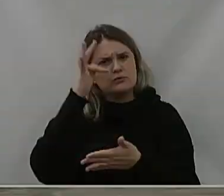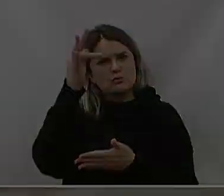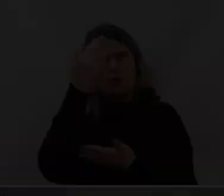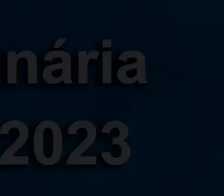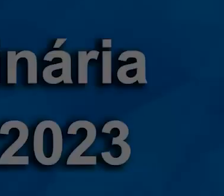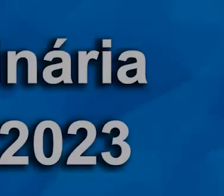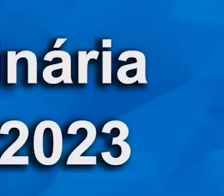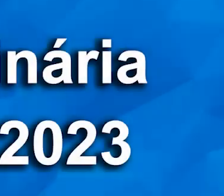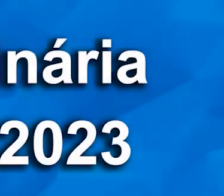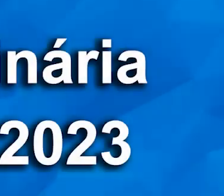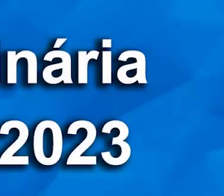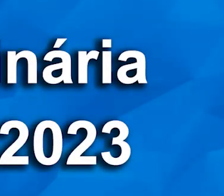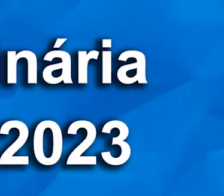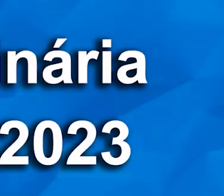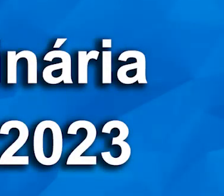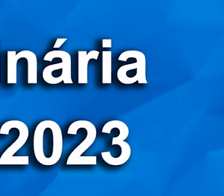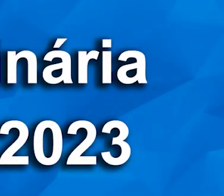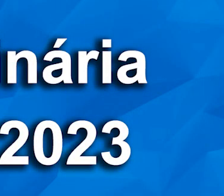Muito obrigado